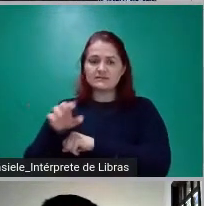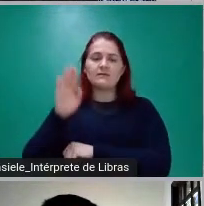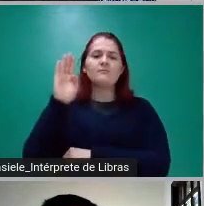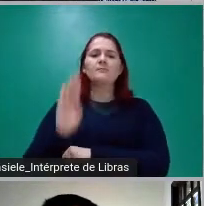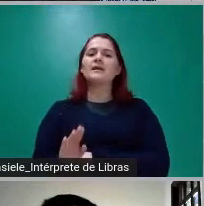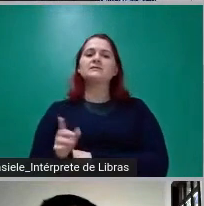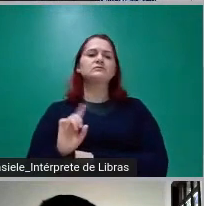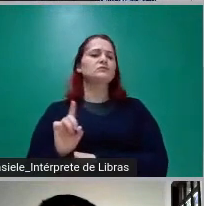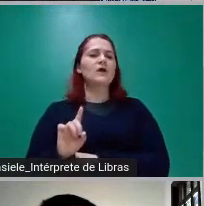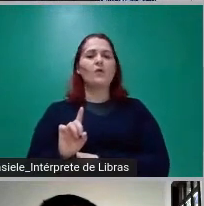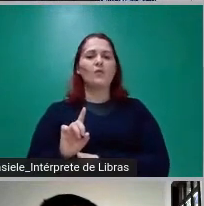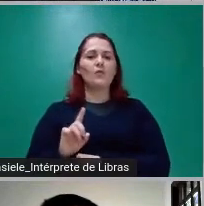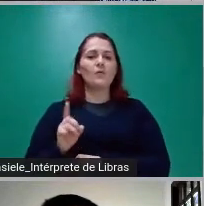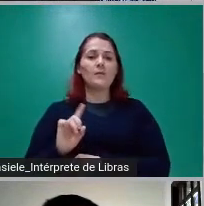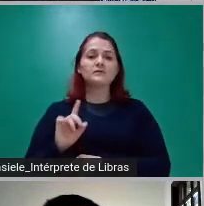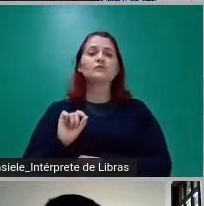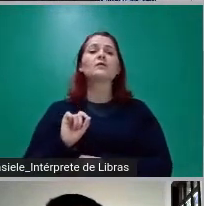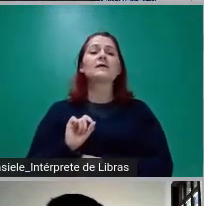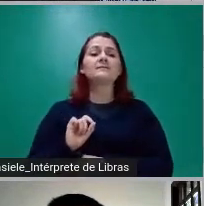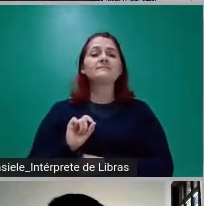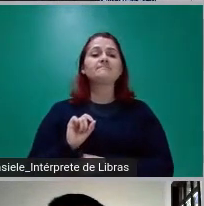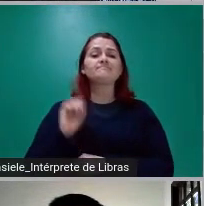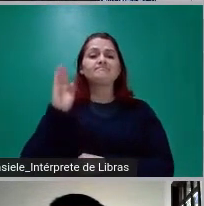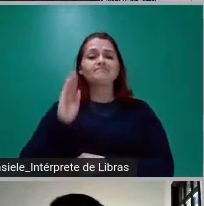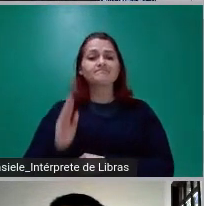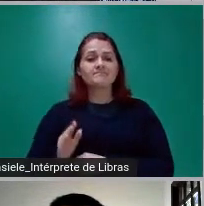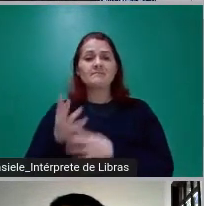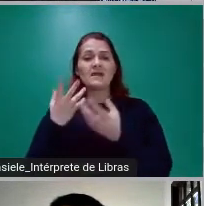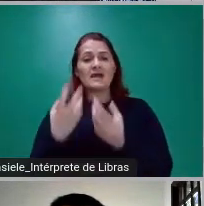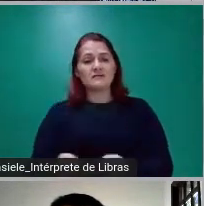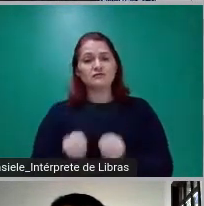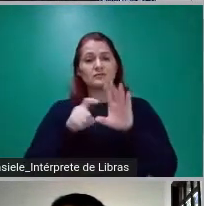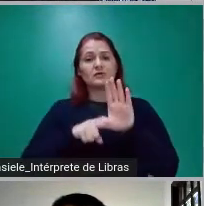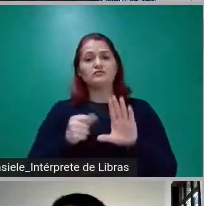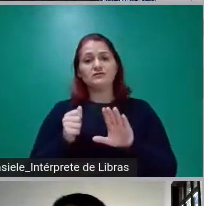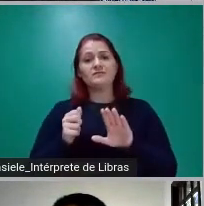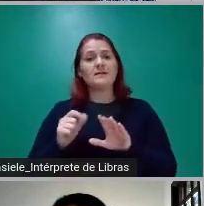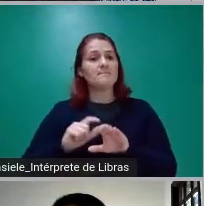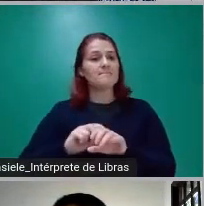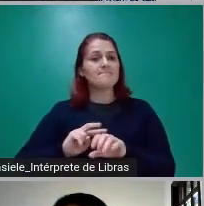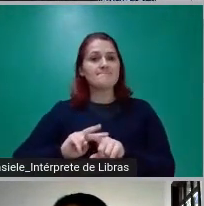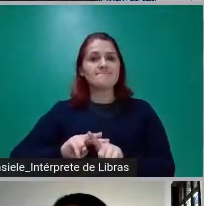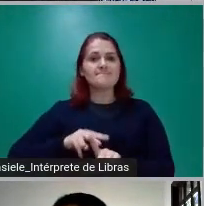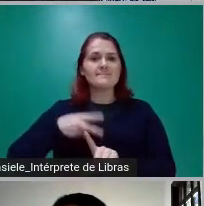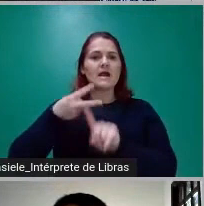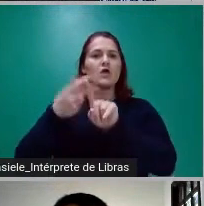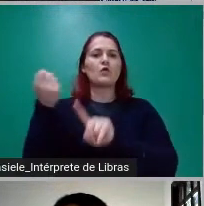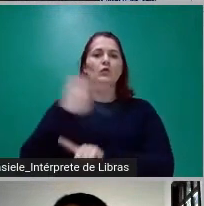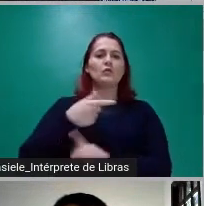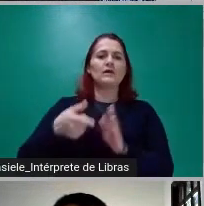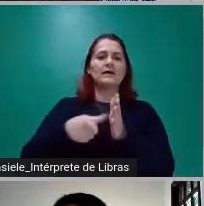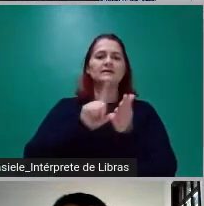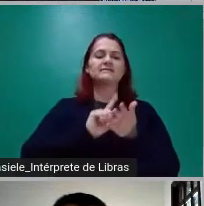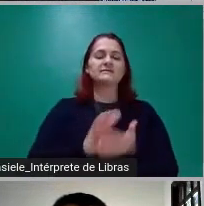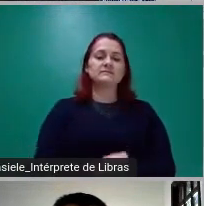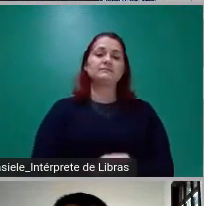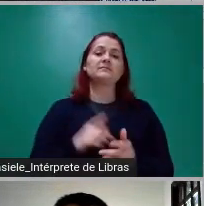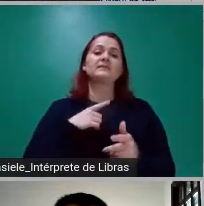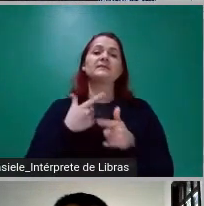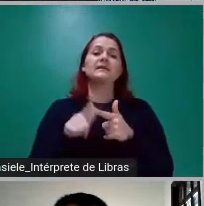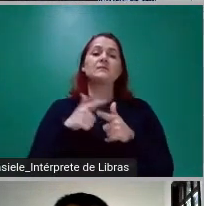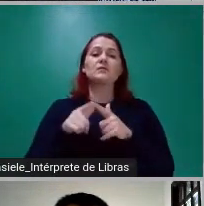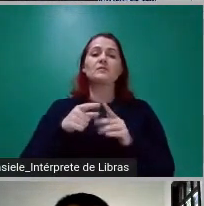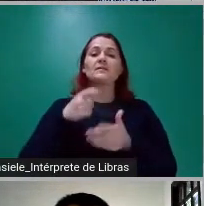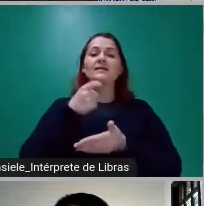conversão, tornando ainda mais ilegítimo esse processo. E aí você tem o problema das taxas de juros, que eu vou mostrar aqui, que eram